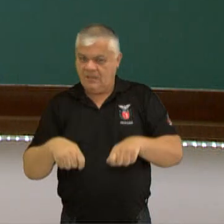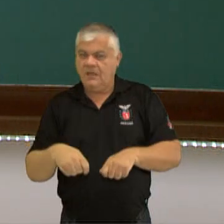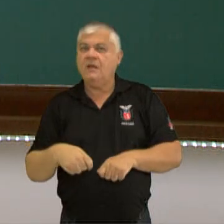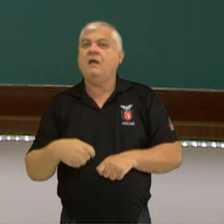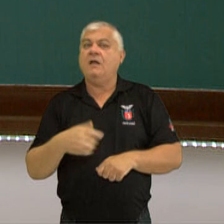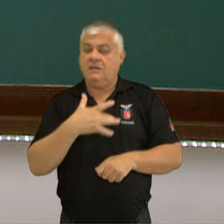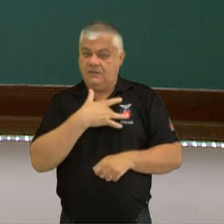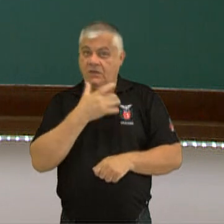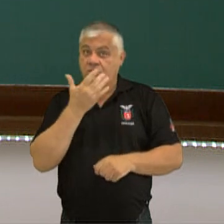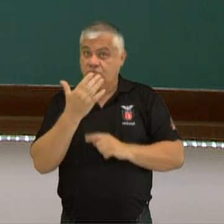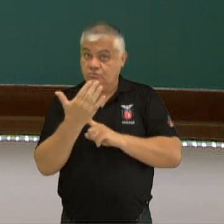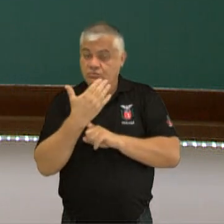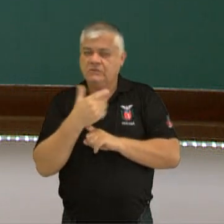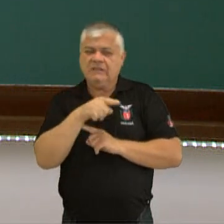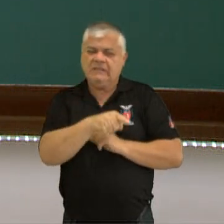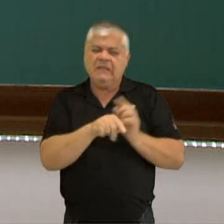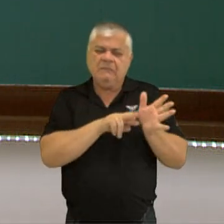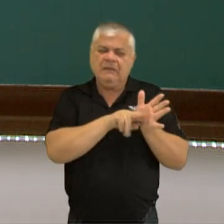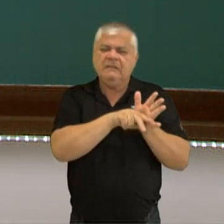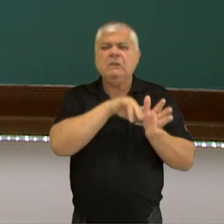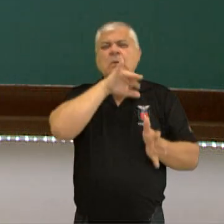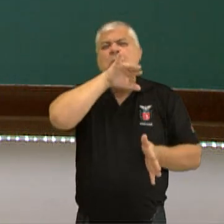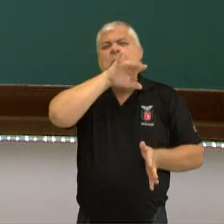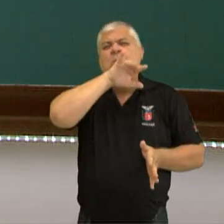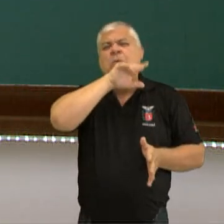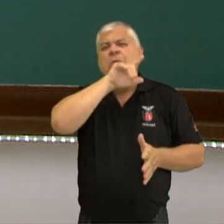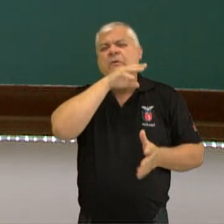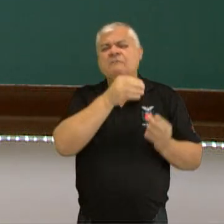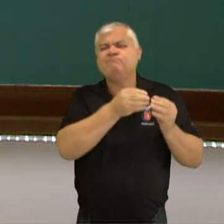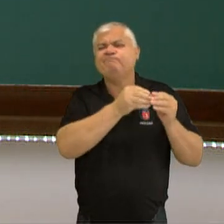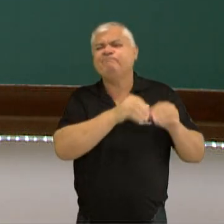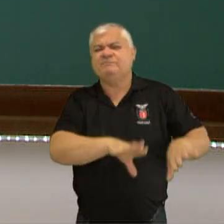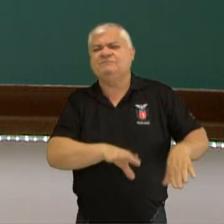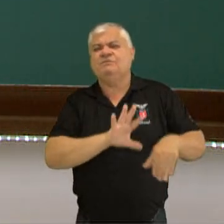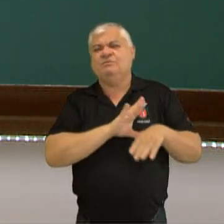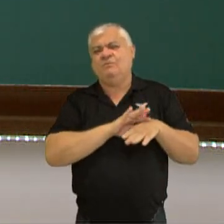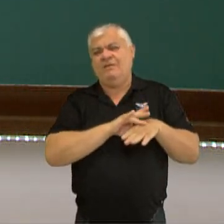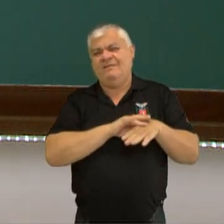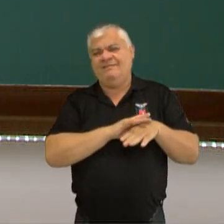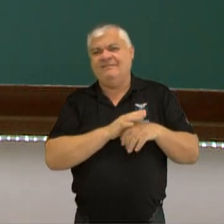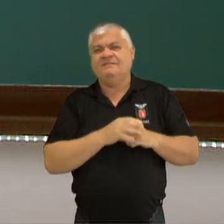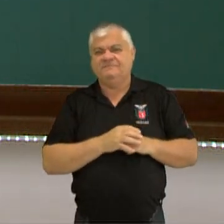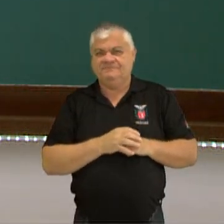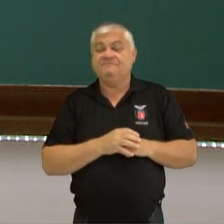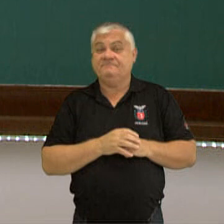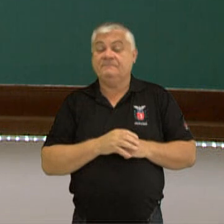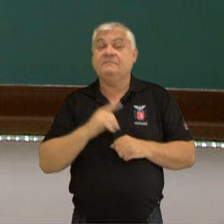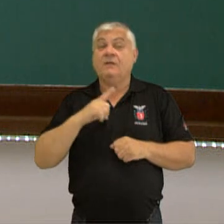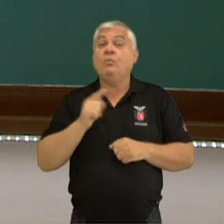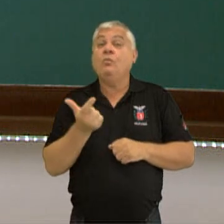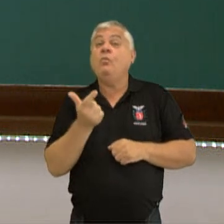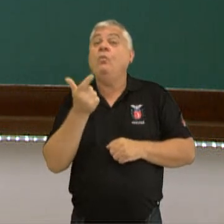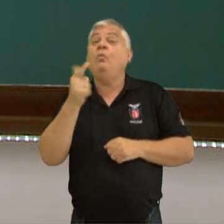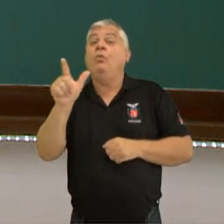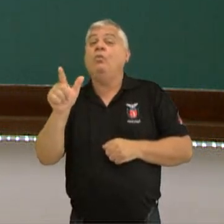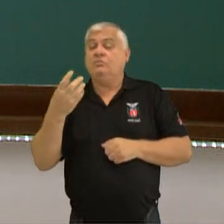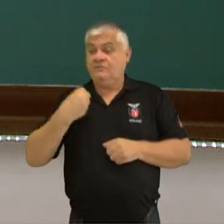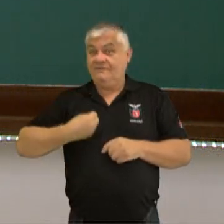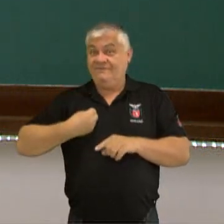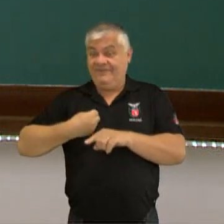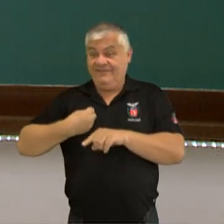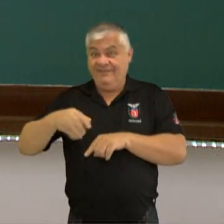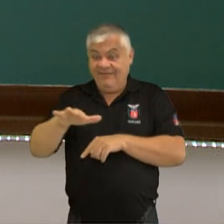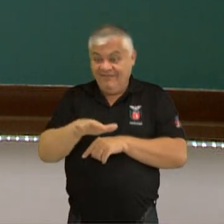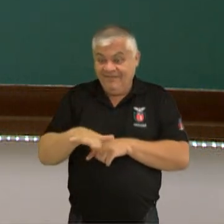nossa saúde. E tem bactérias ruins, maléficas, que causam doenças. E outros seres também que nós encontramos que